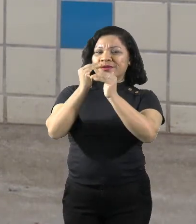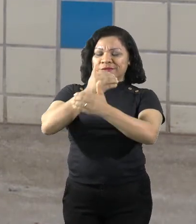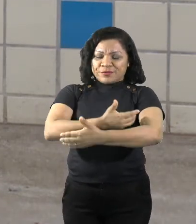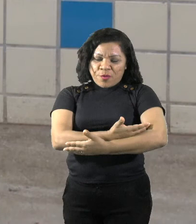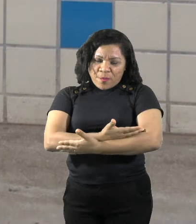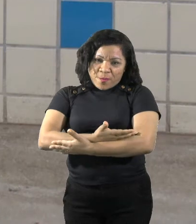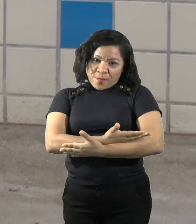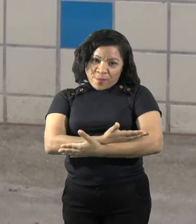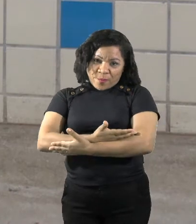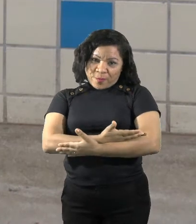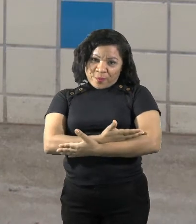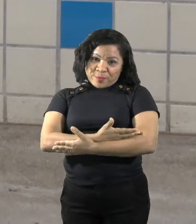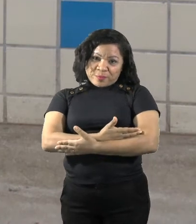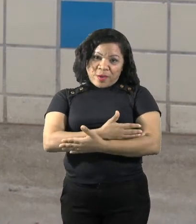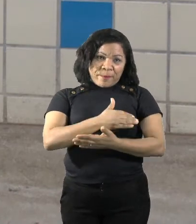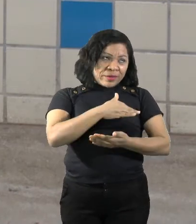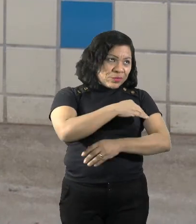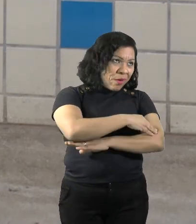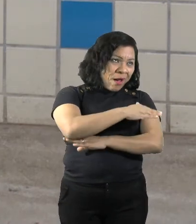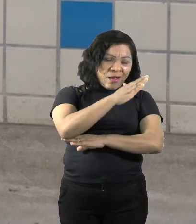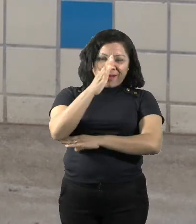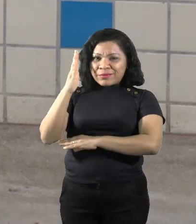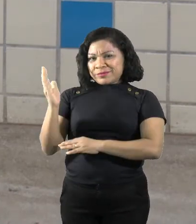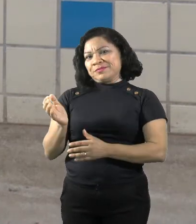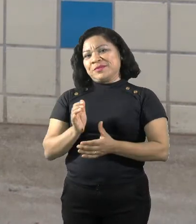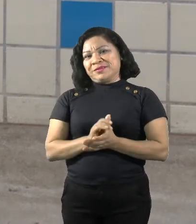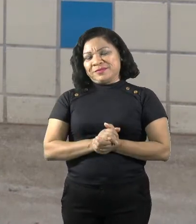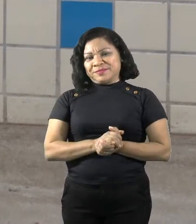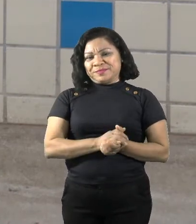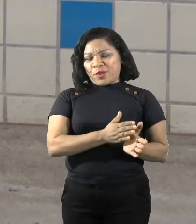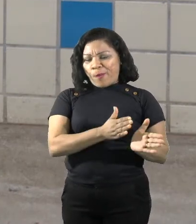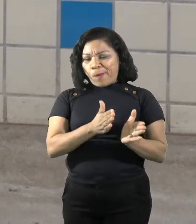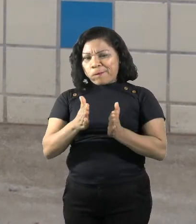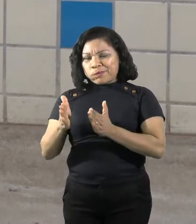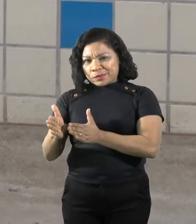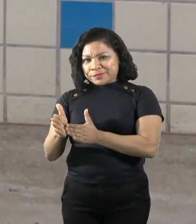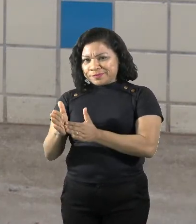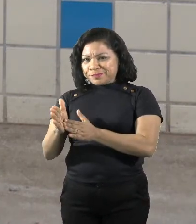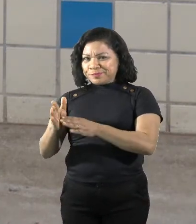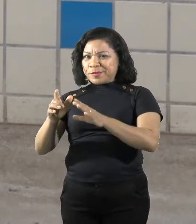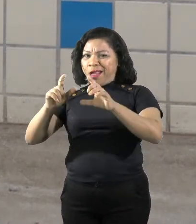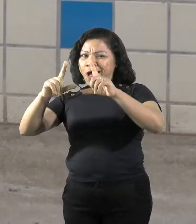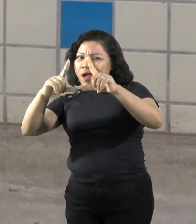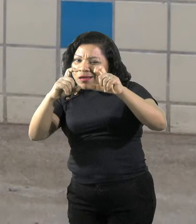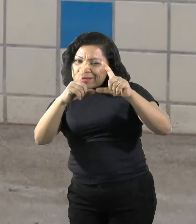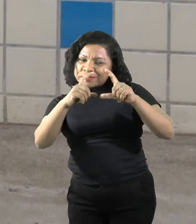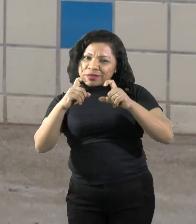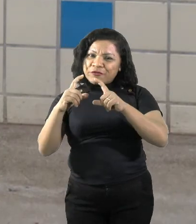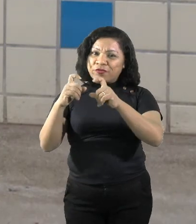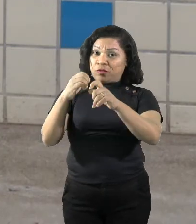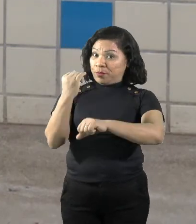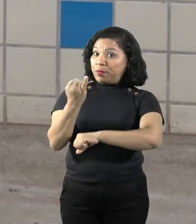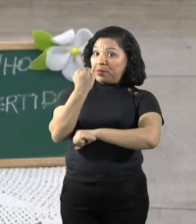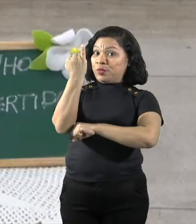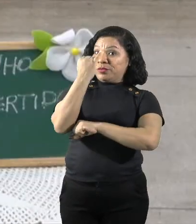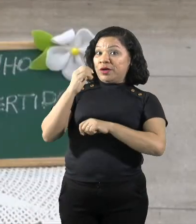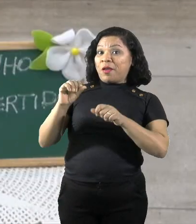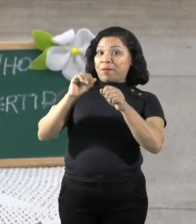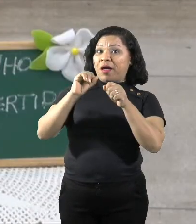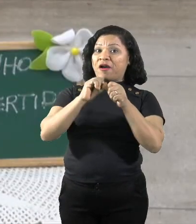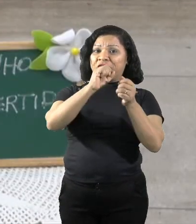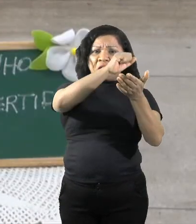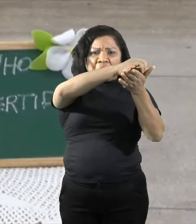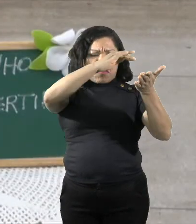durante esse período. Esses registros é para que possamos fazer um lindo portfólio do seu filho. Todas